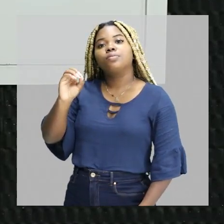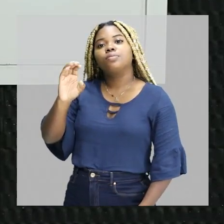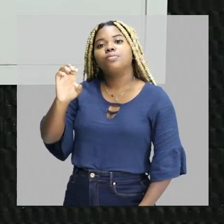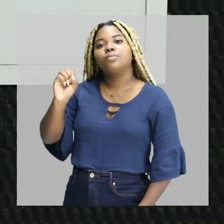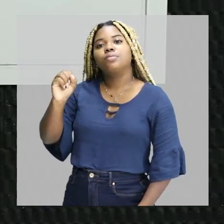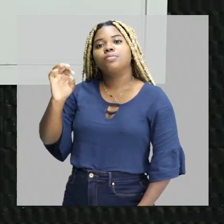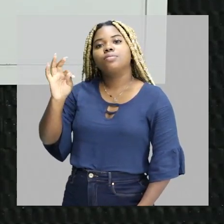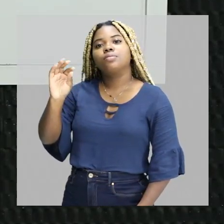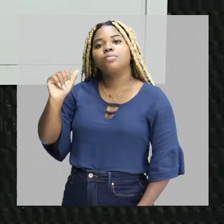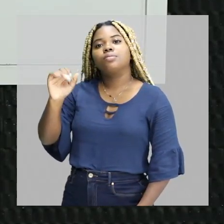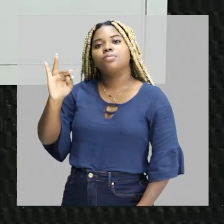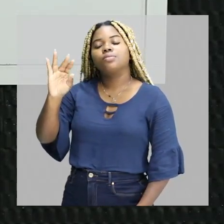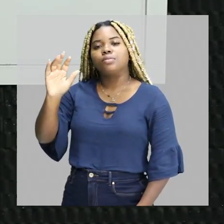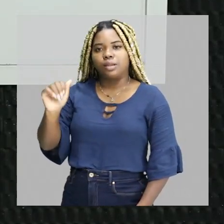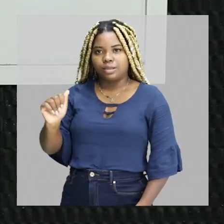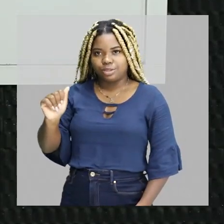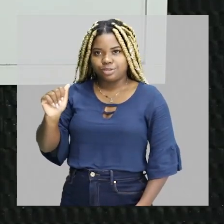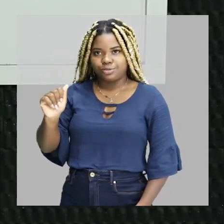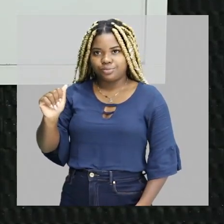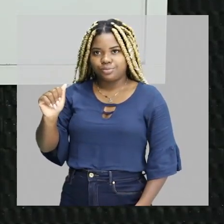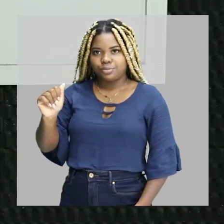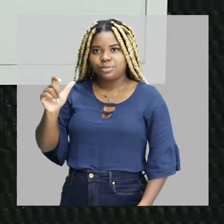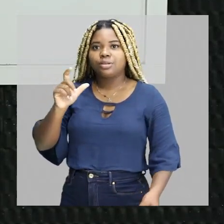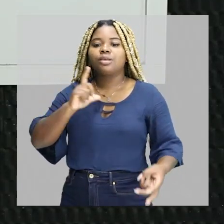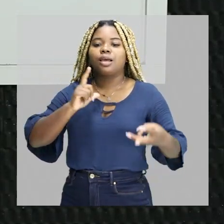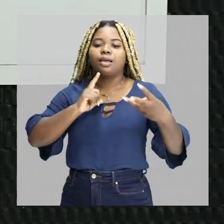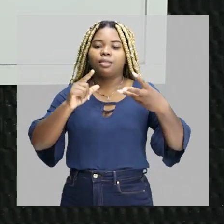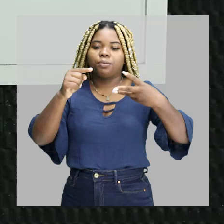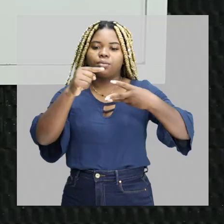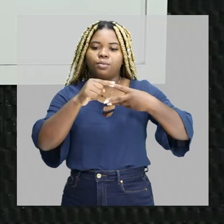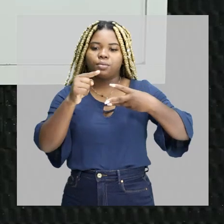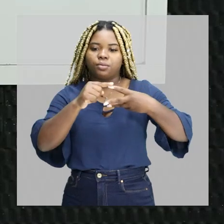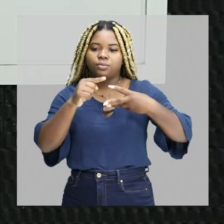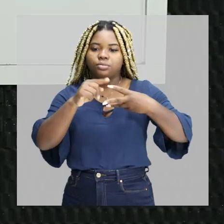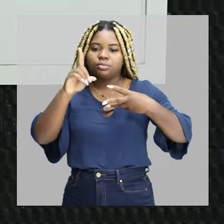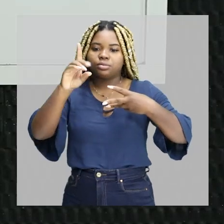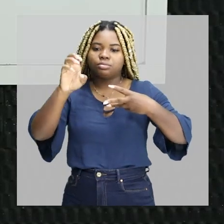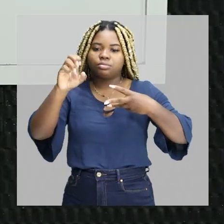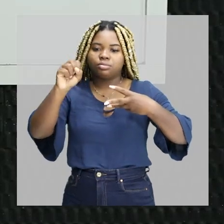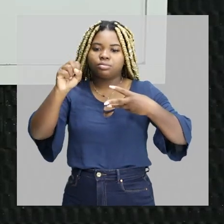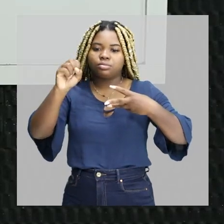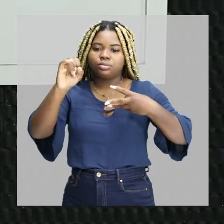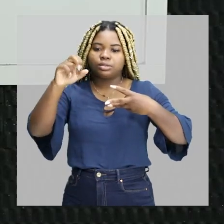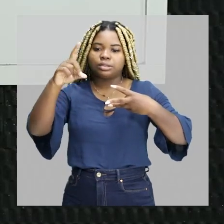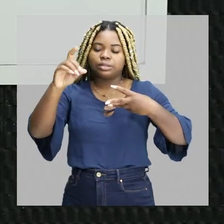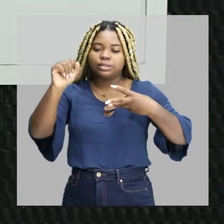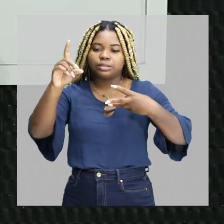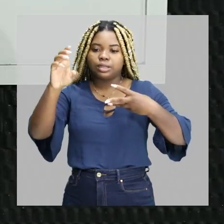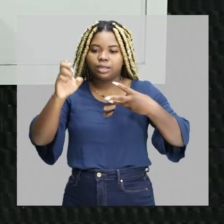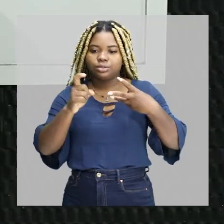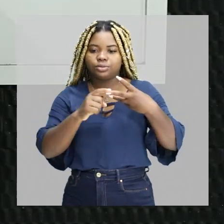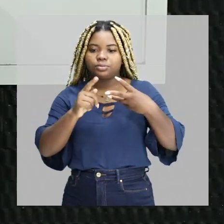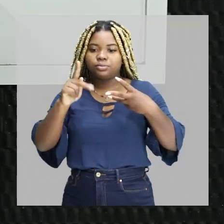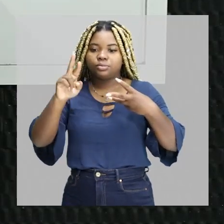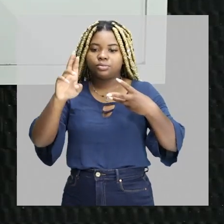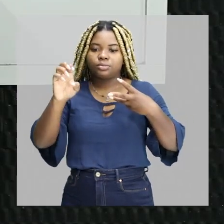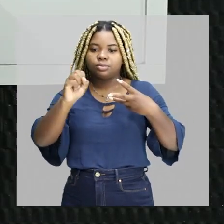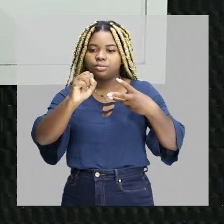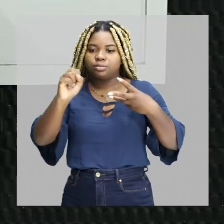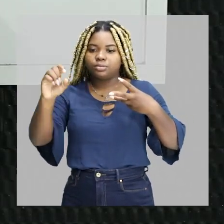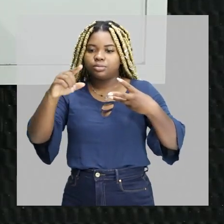nessa aula, ok? Uma aula bem bacana. Nós vamos entender aí o comportamento dos fluidos, né? De acordo